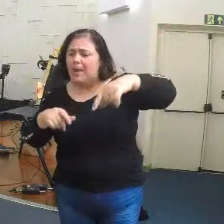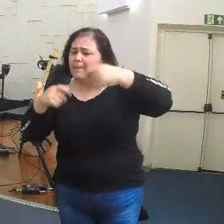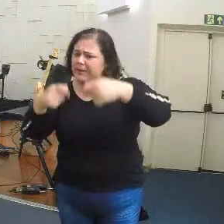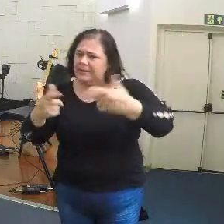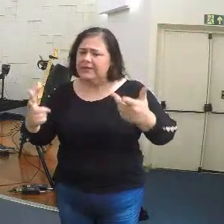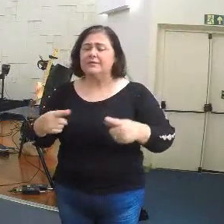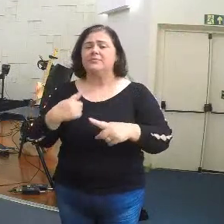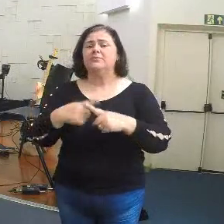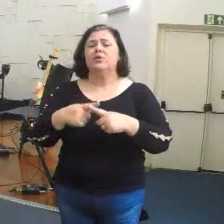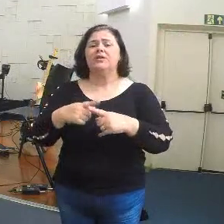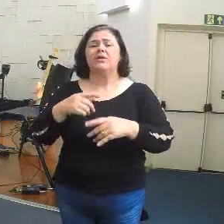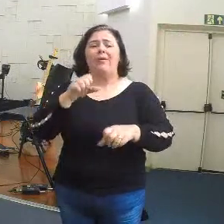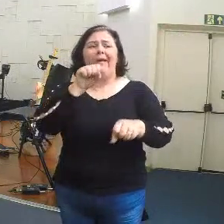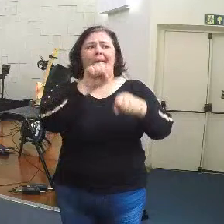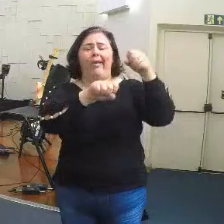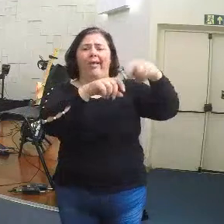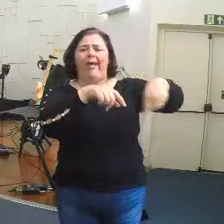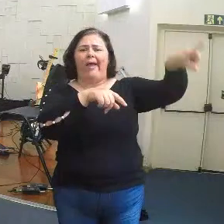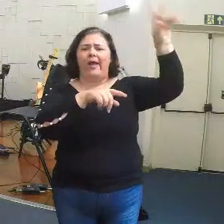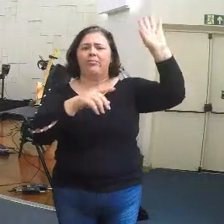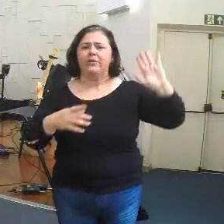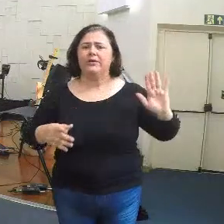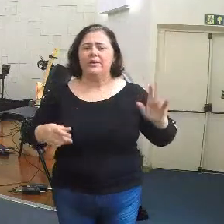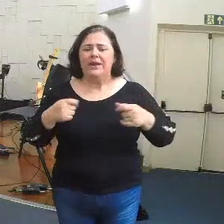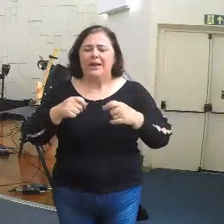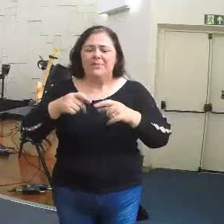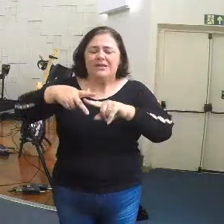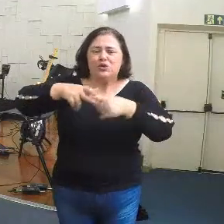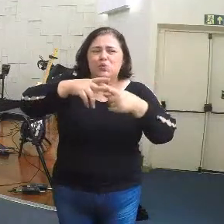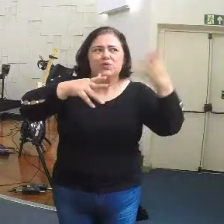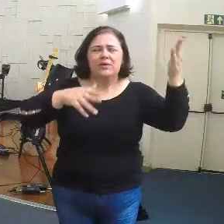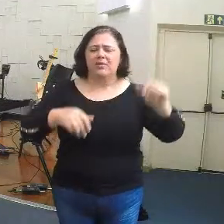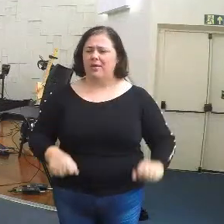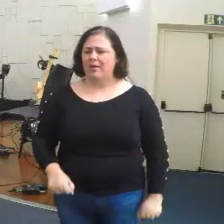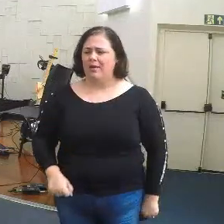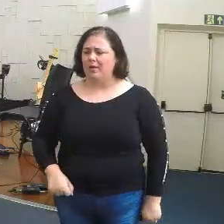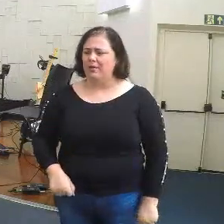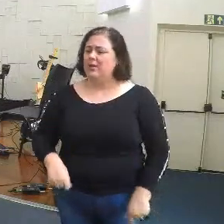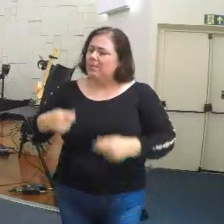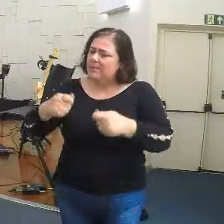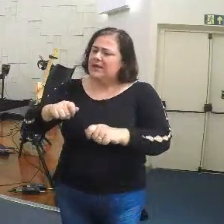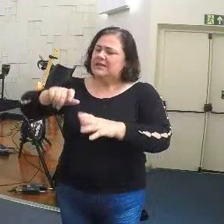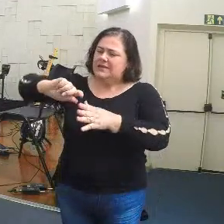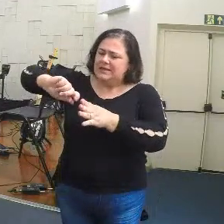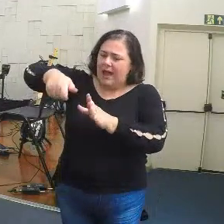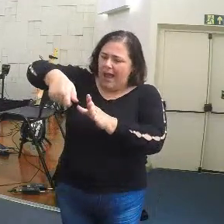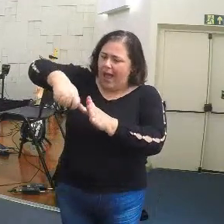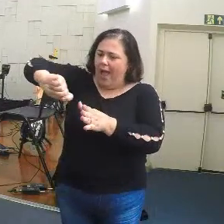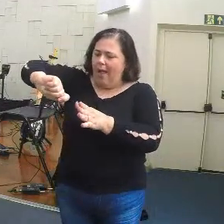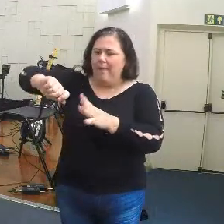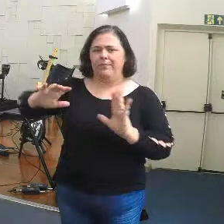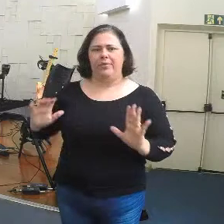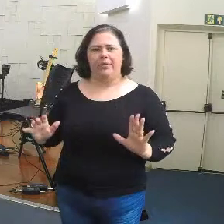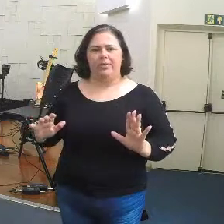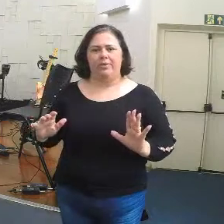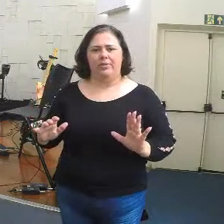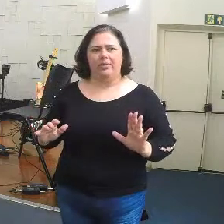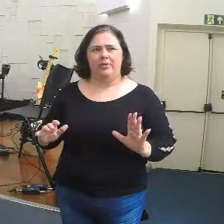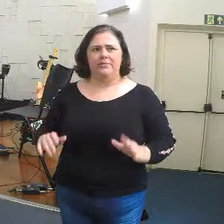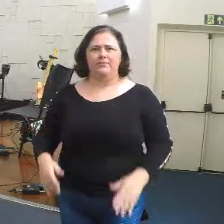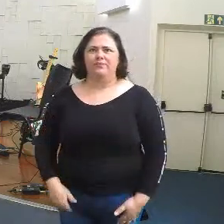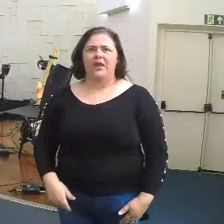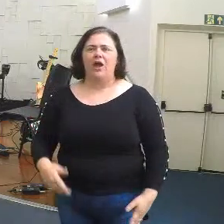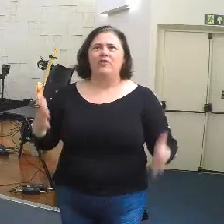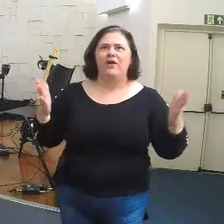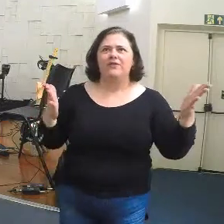aquele percurso todo lá do início, para emendar a mangueira, que estourou porque eu fechei a torneira. Aí eu ficava